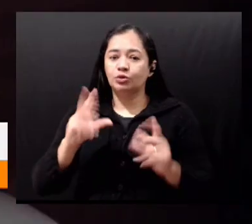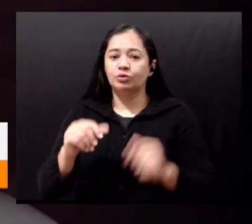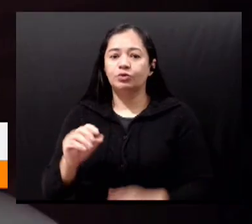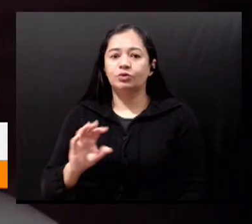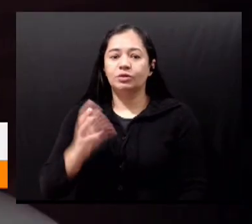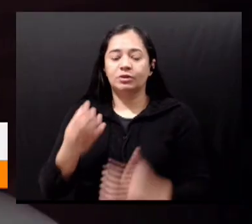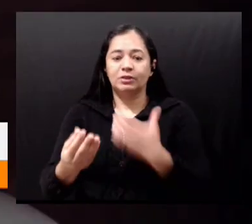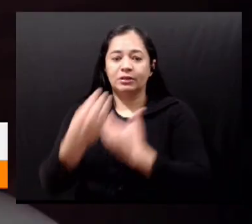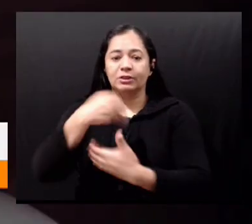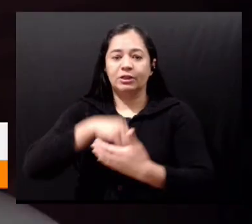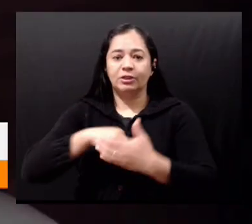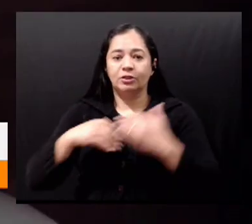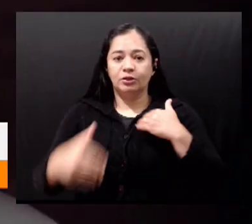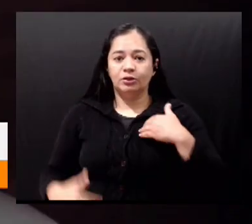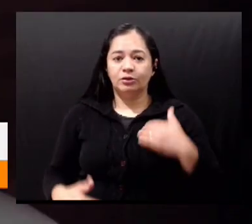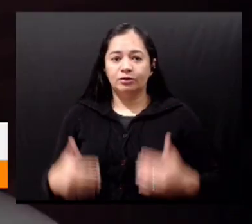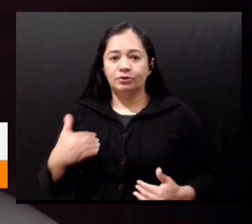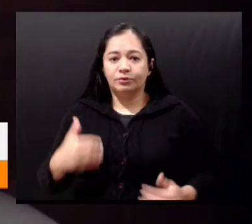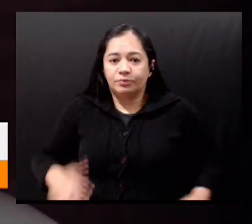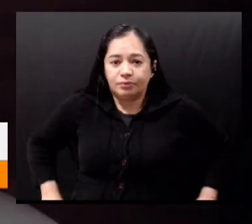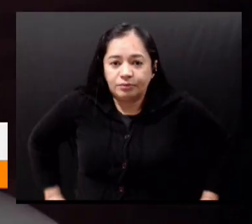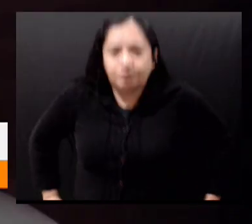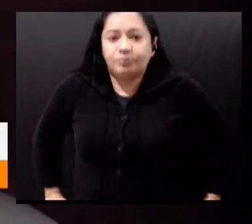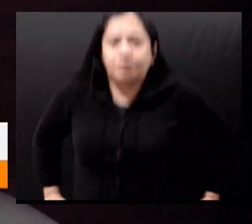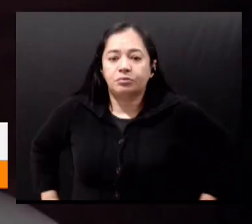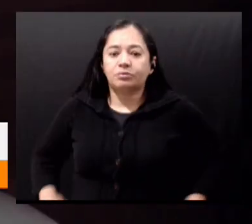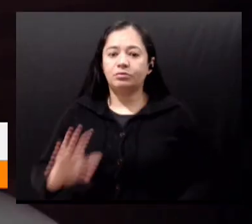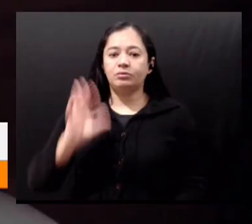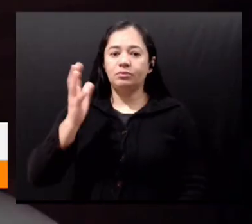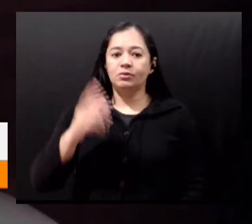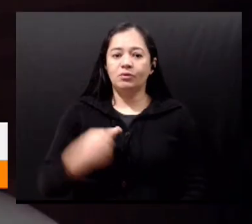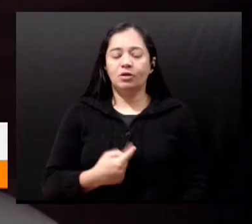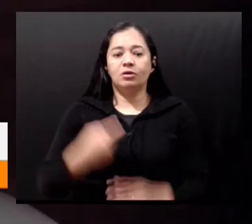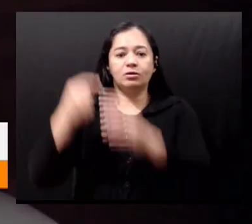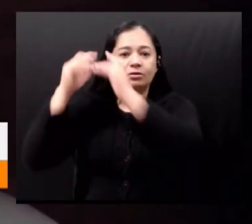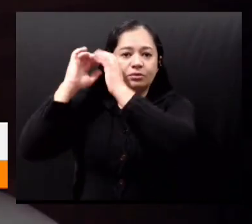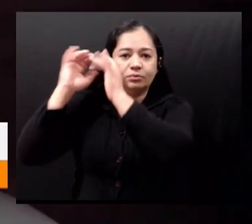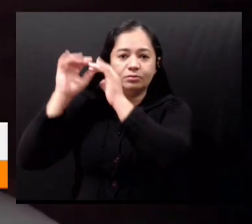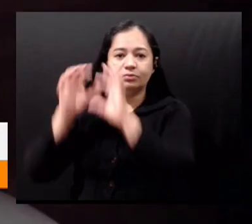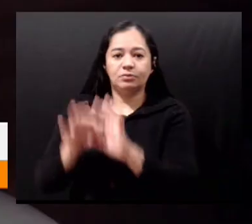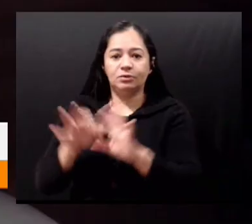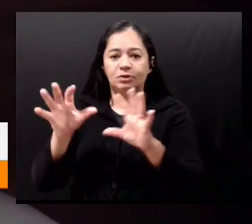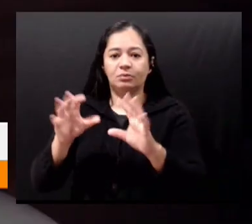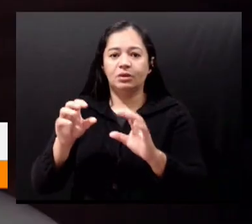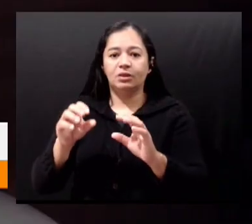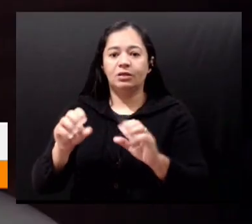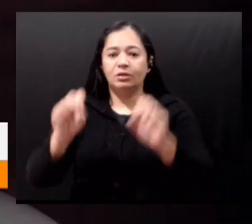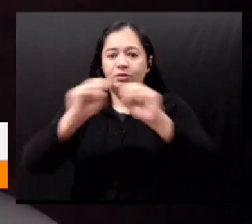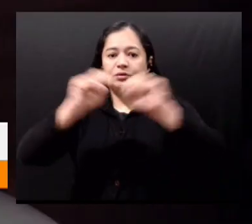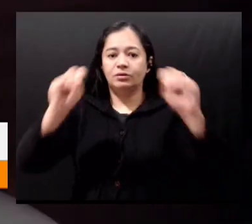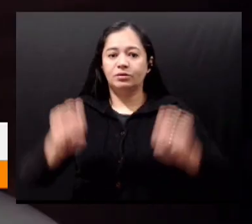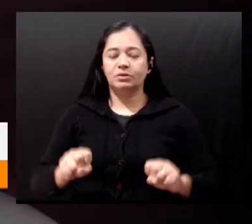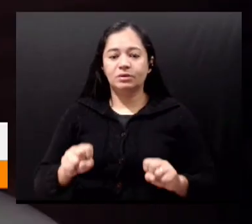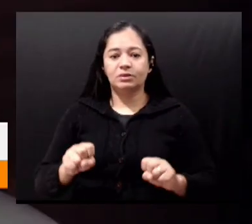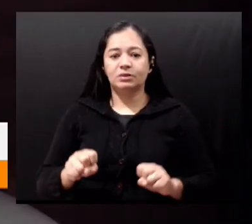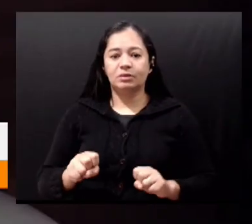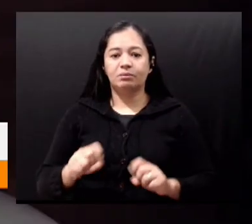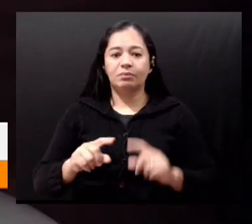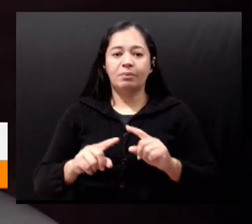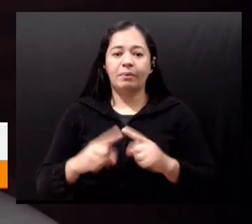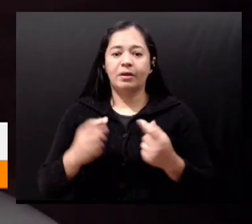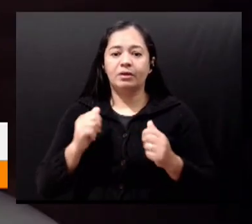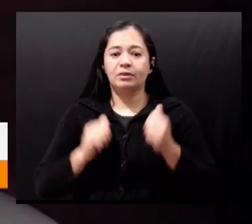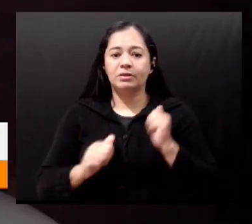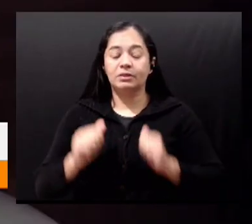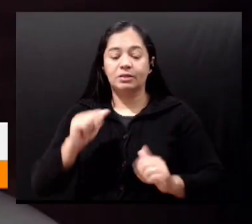gente está numa situação extrema, o nosso cérebro ele libera o nosso sistema de ameaça. A ansiedade é um sinal de perigo.